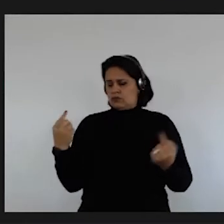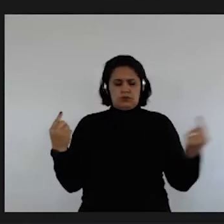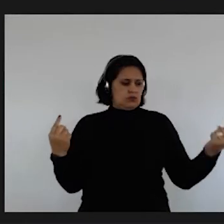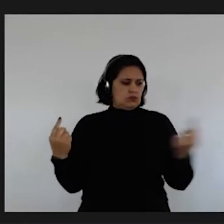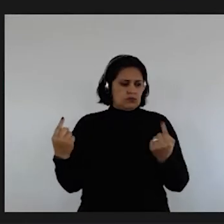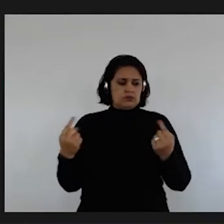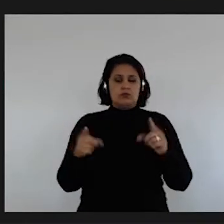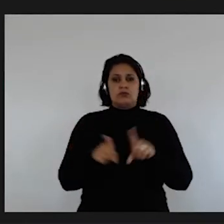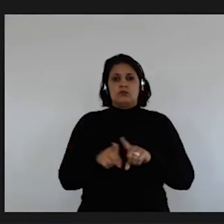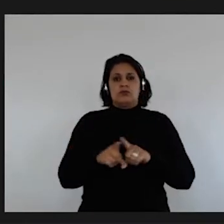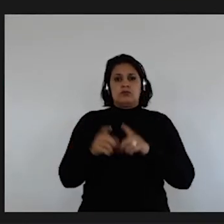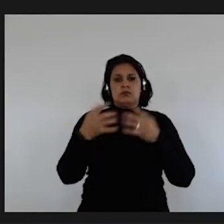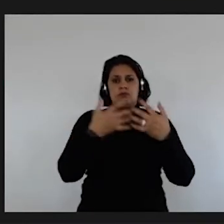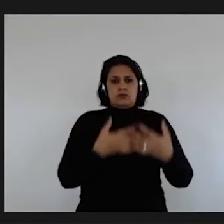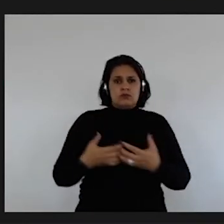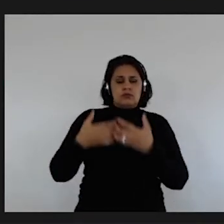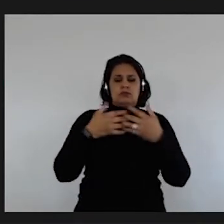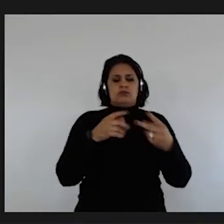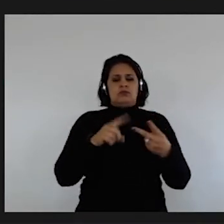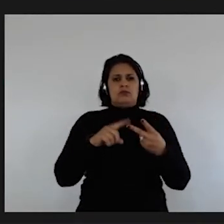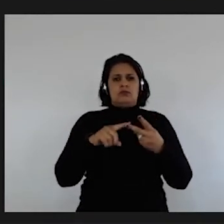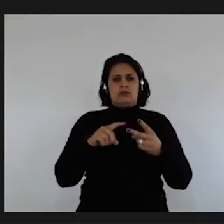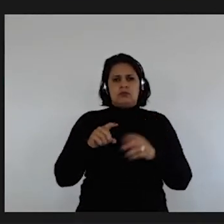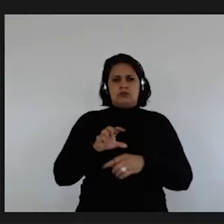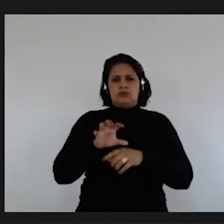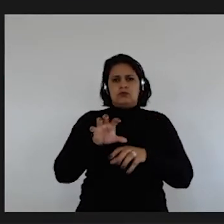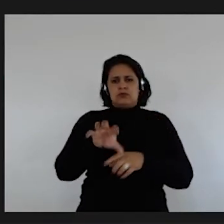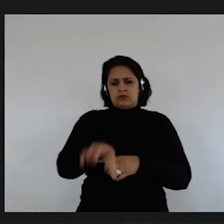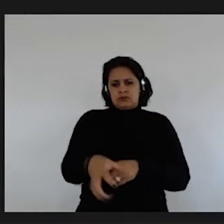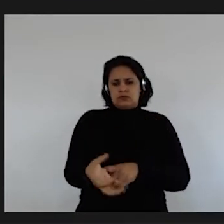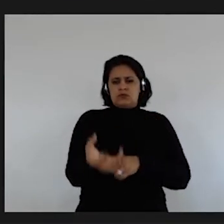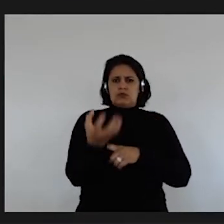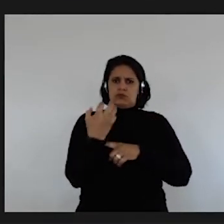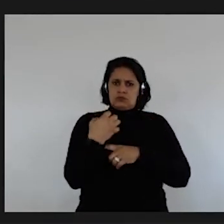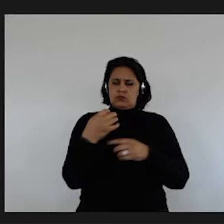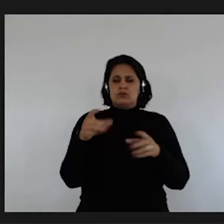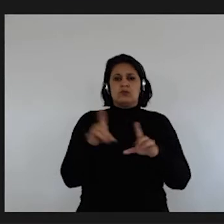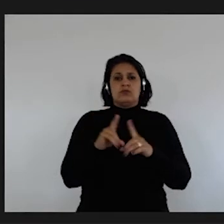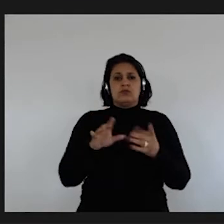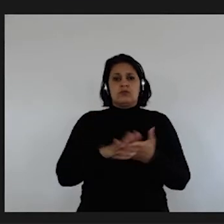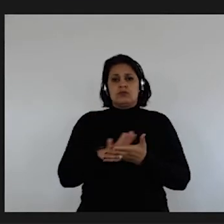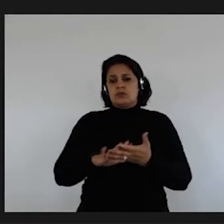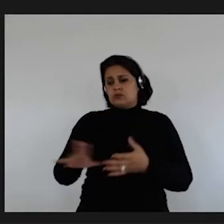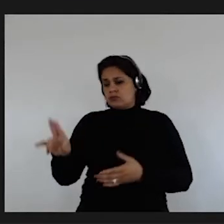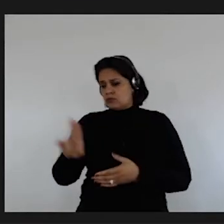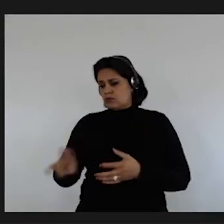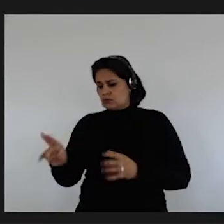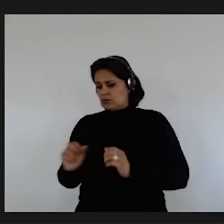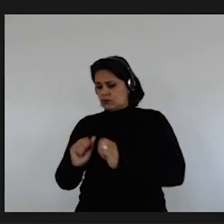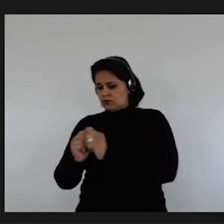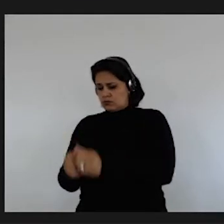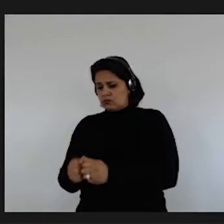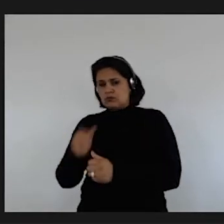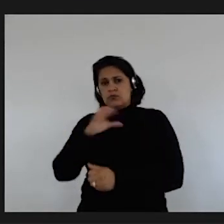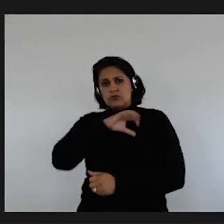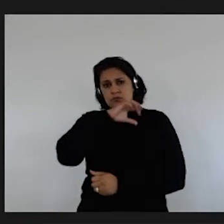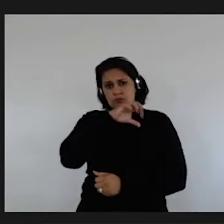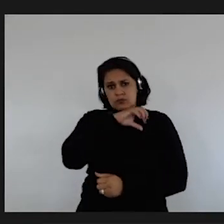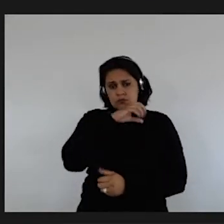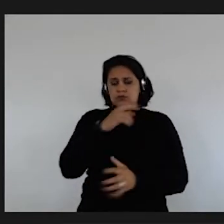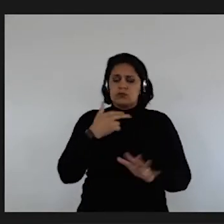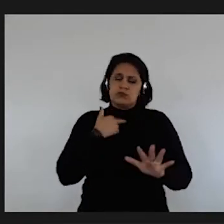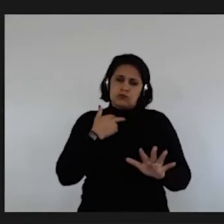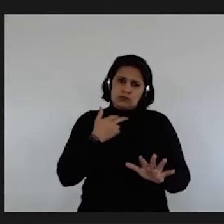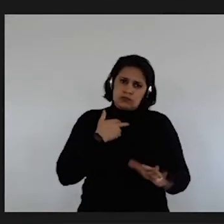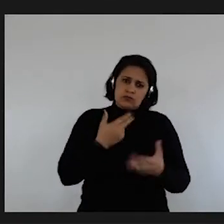de caminhões, tratores, colheitadeiras, não realizar transporte de produtos de forma conjunta com animais, com fertilizantes, com